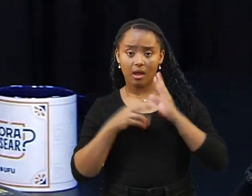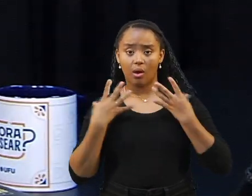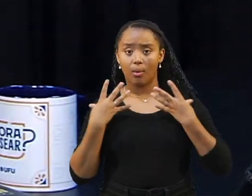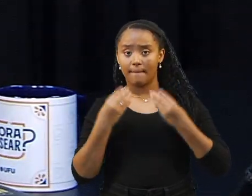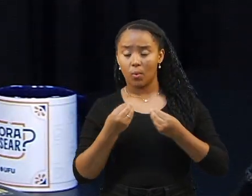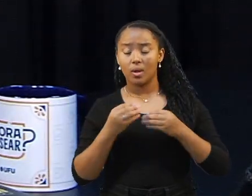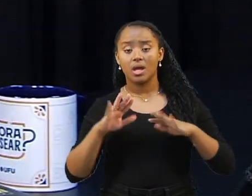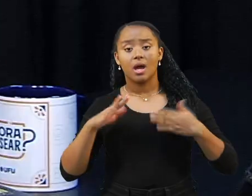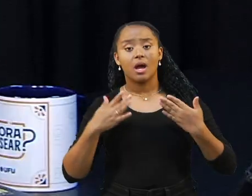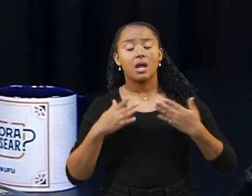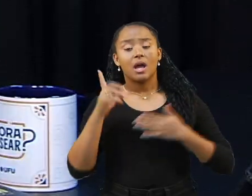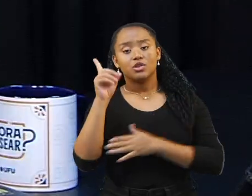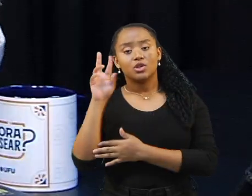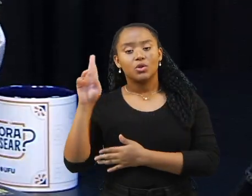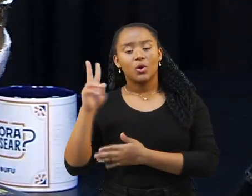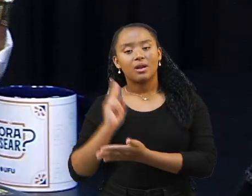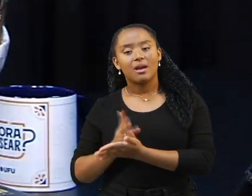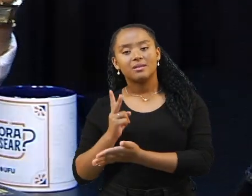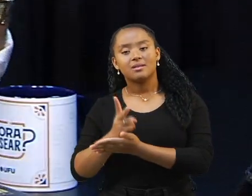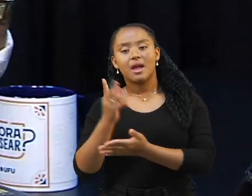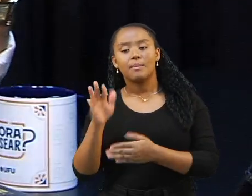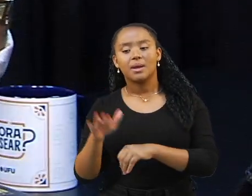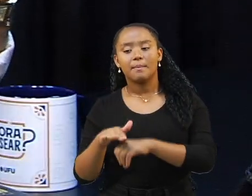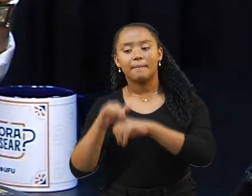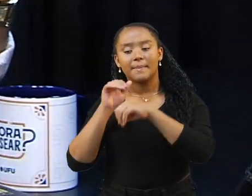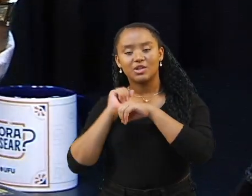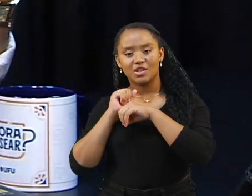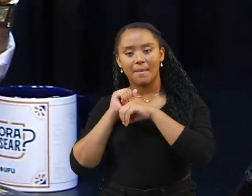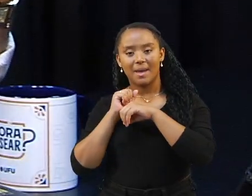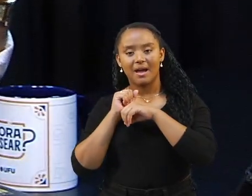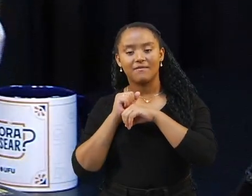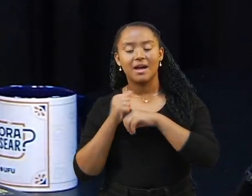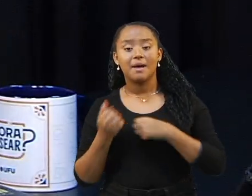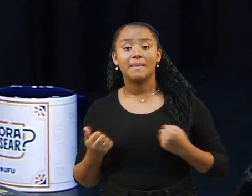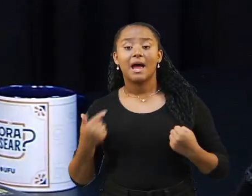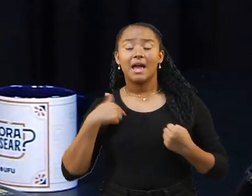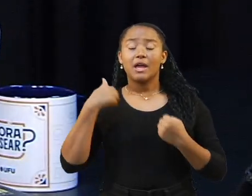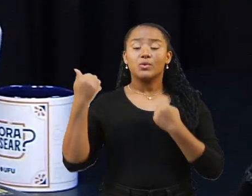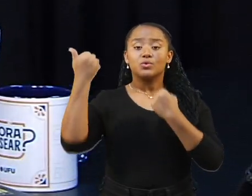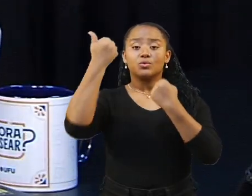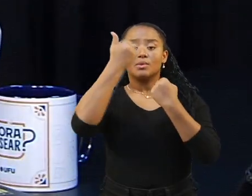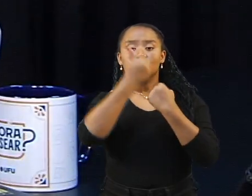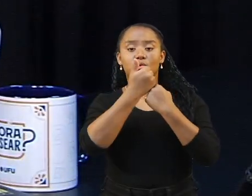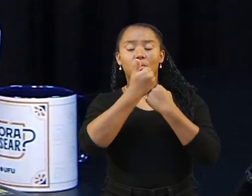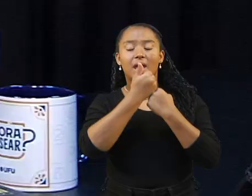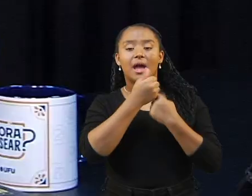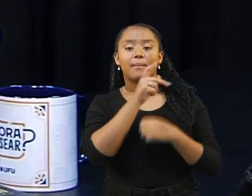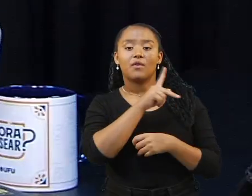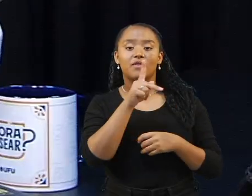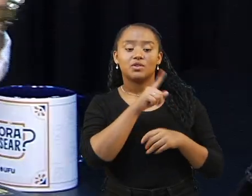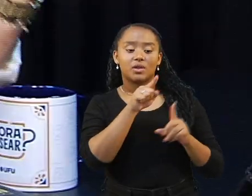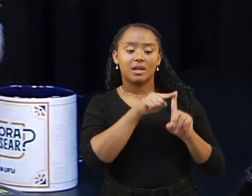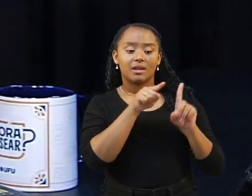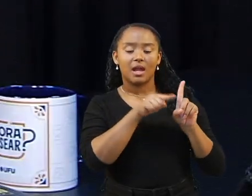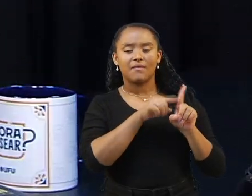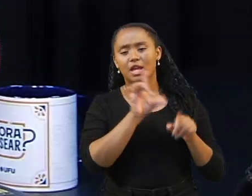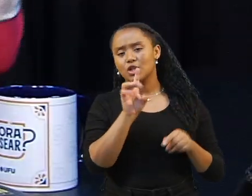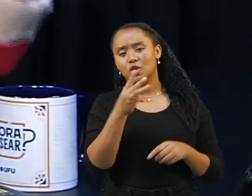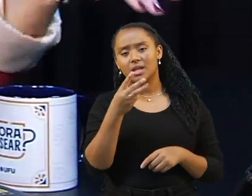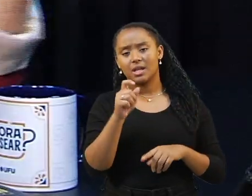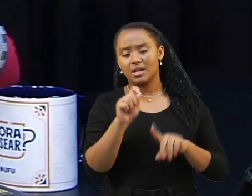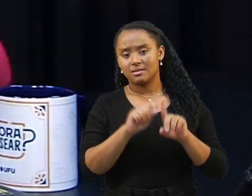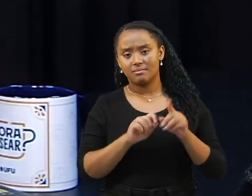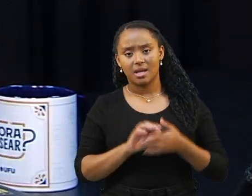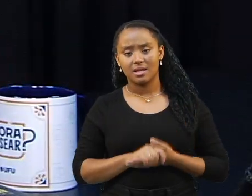me chamava para substituir as professoras que engravidavam. E eram só 3 meses, né? Vivia